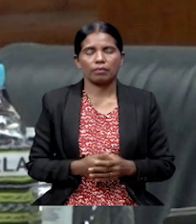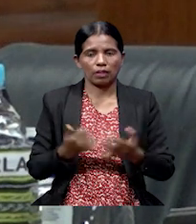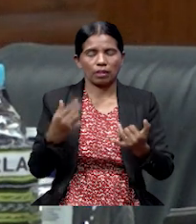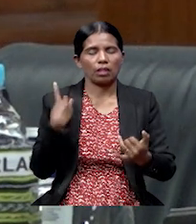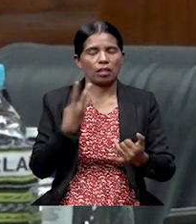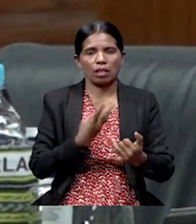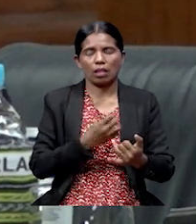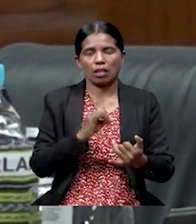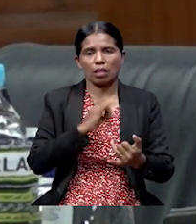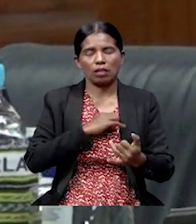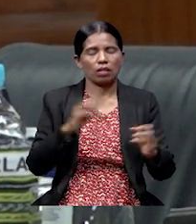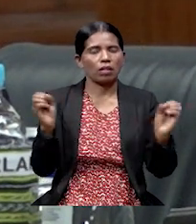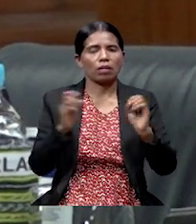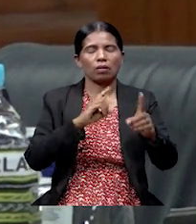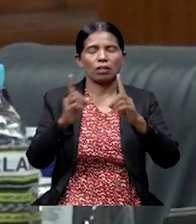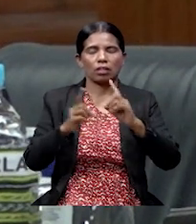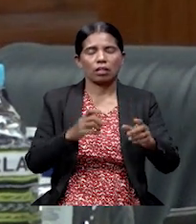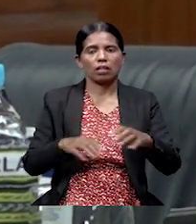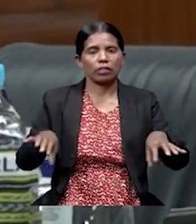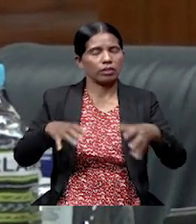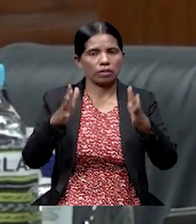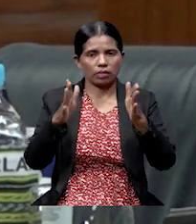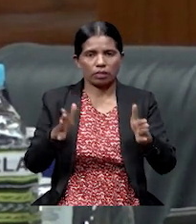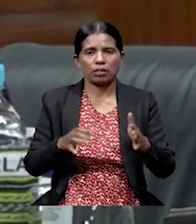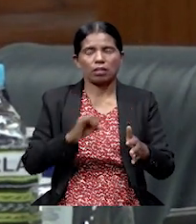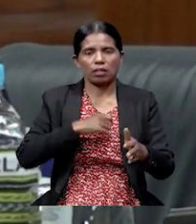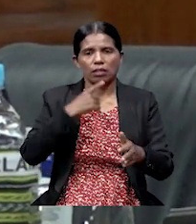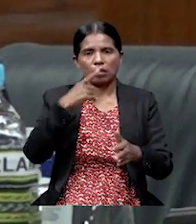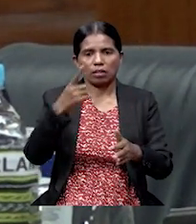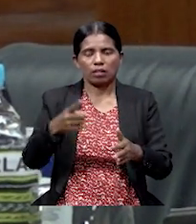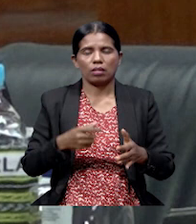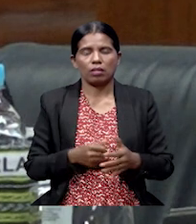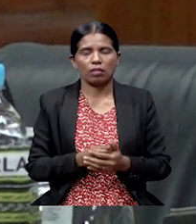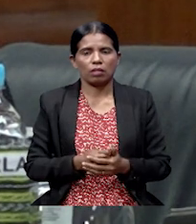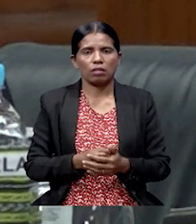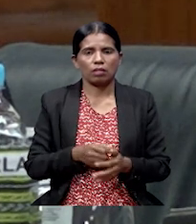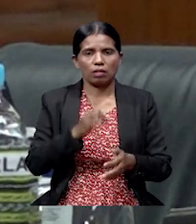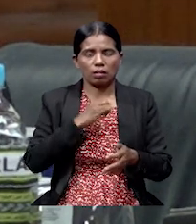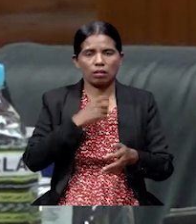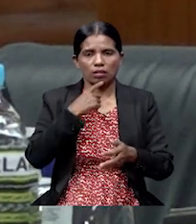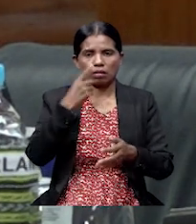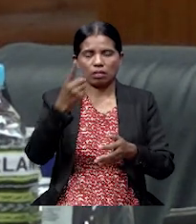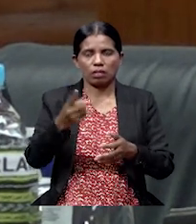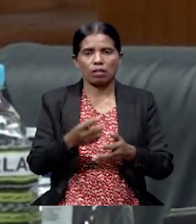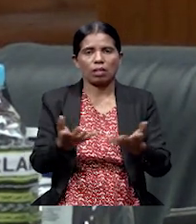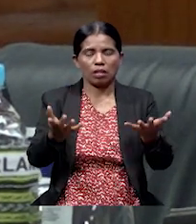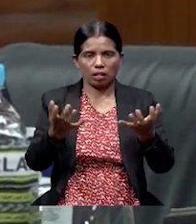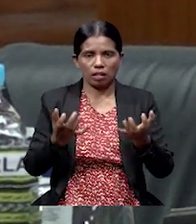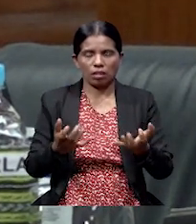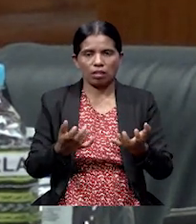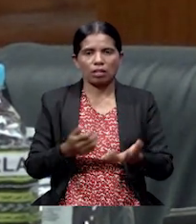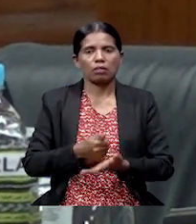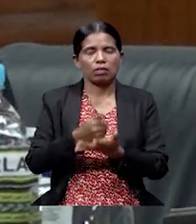acolher trabalhadores. Eu refiro a cara que é lápis de neo, a cara que ressalva.